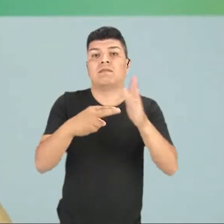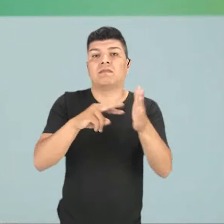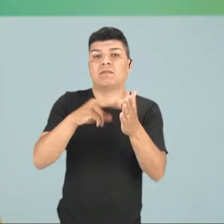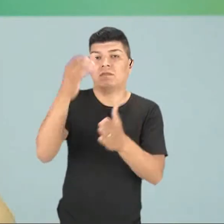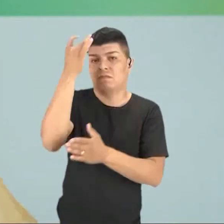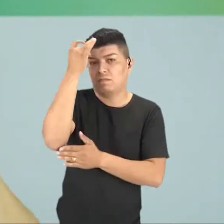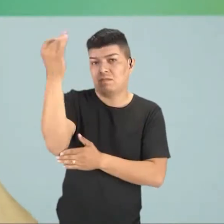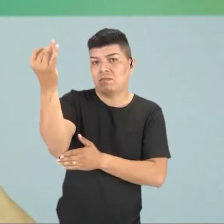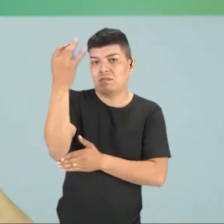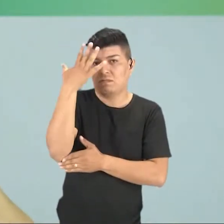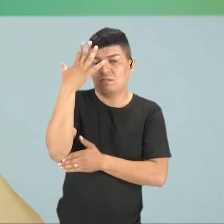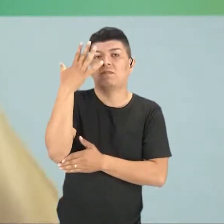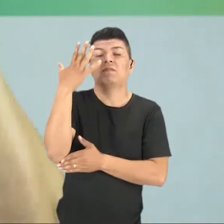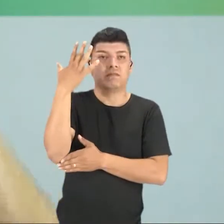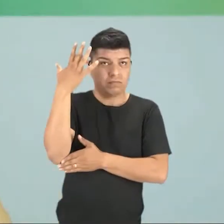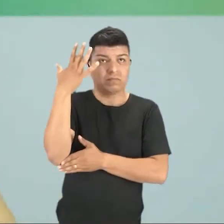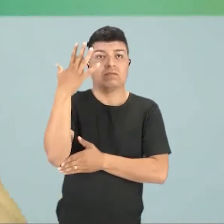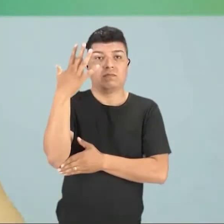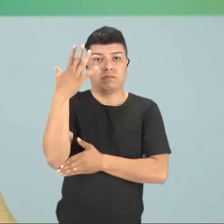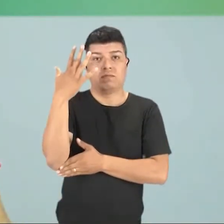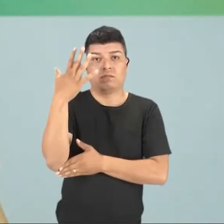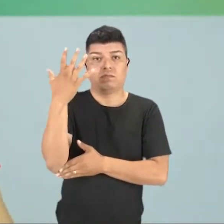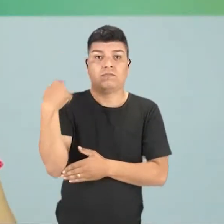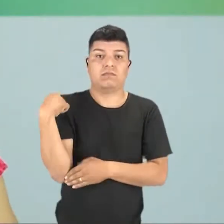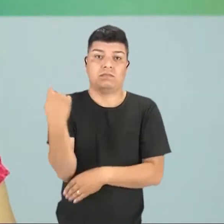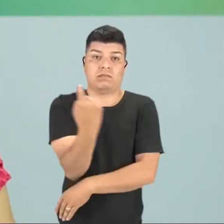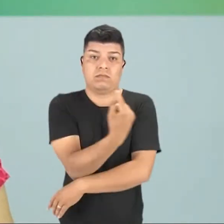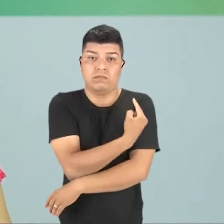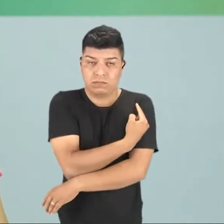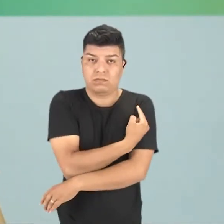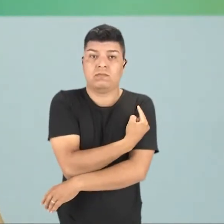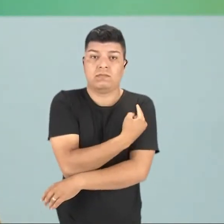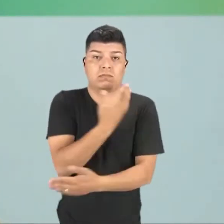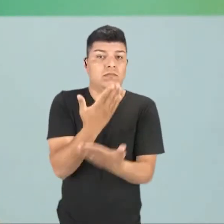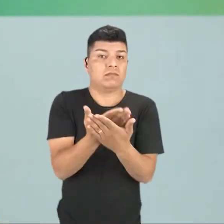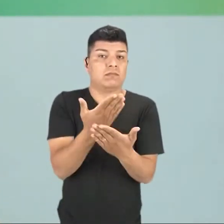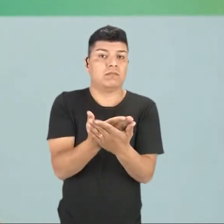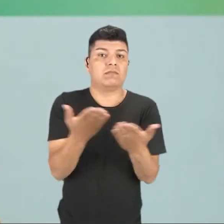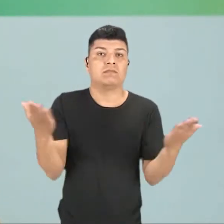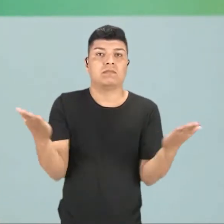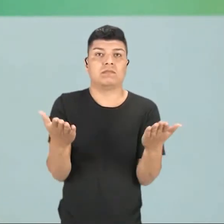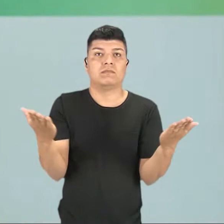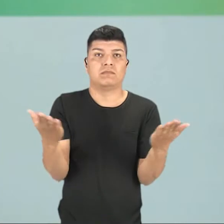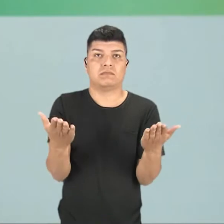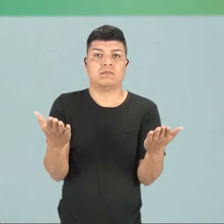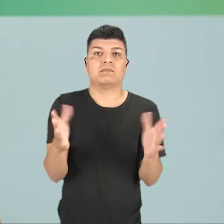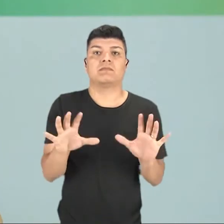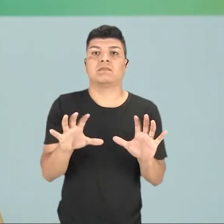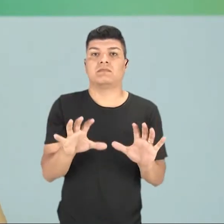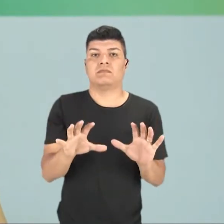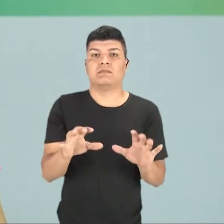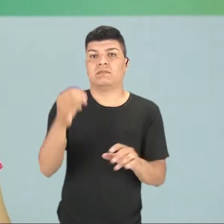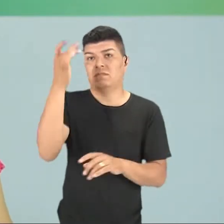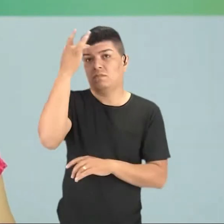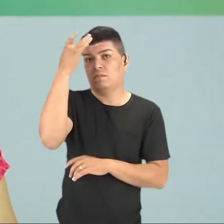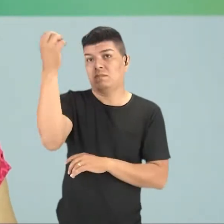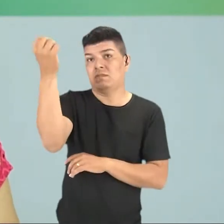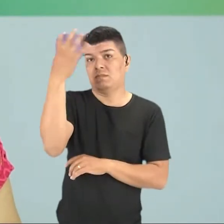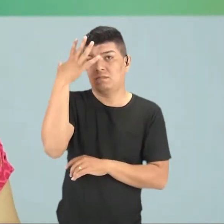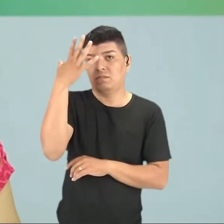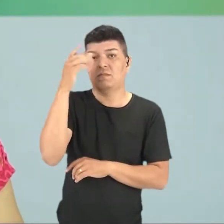é o gancho, assim, vamos dizer, o cerne da nossa aula de hoje. Então, os iluministas,